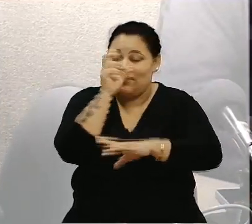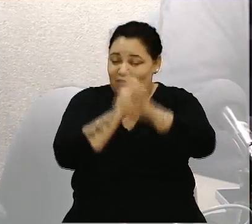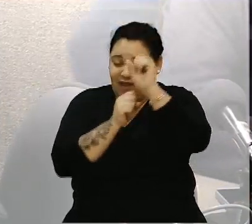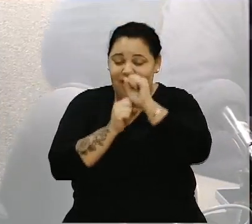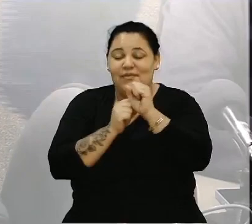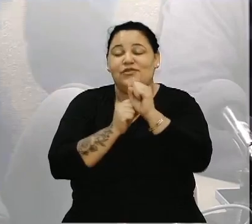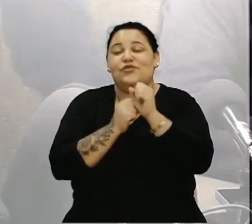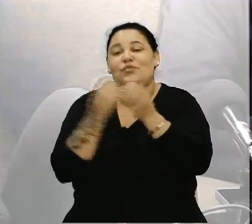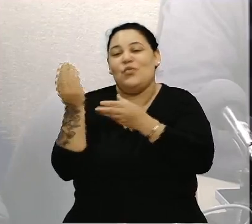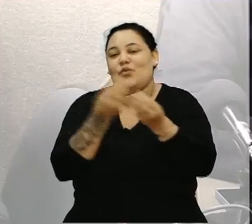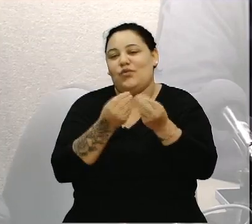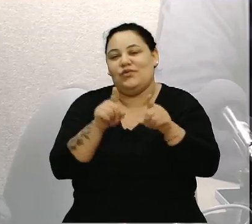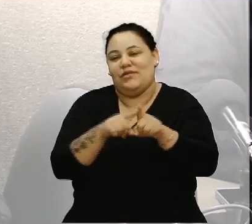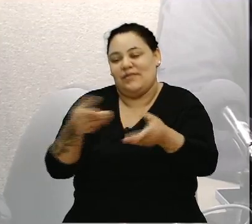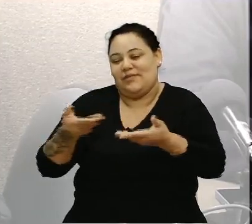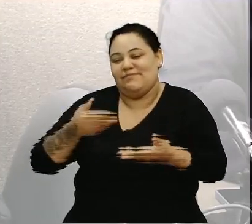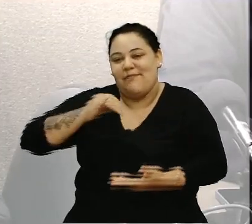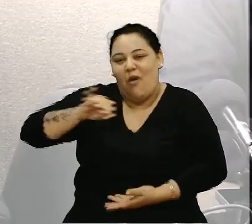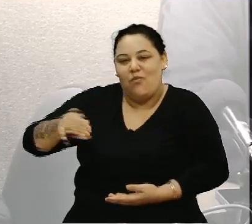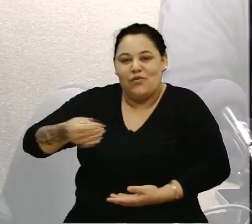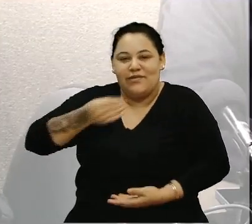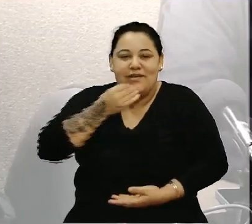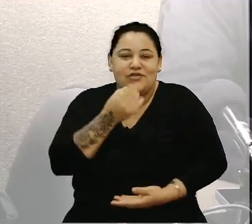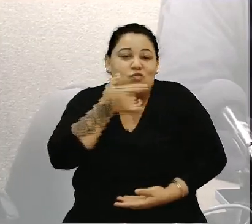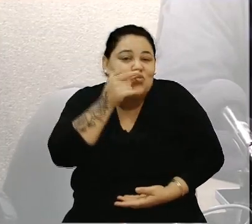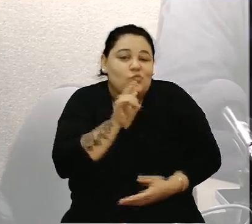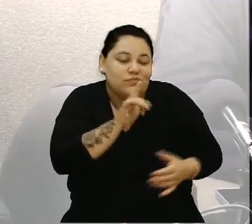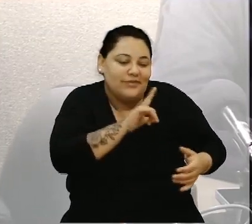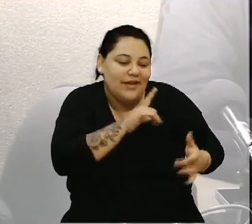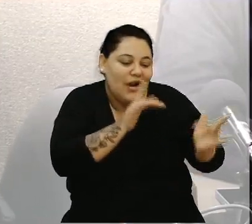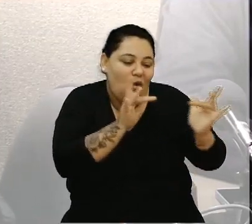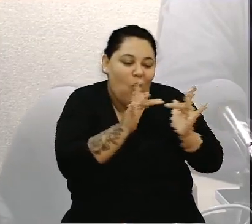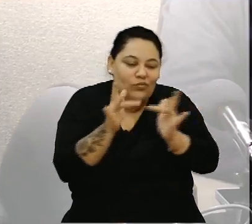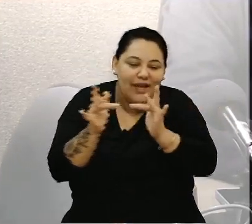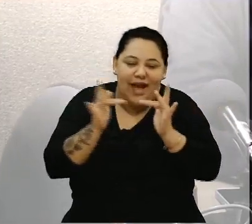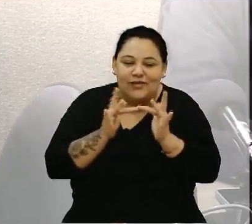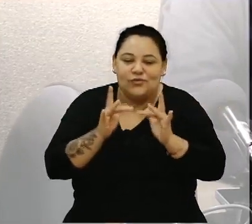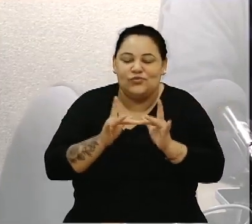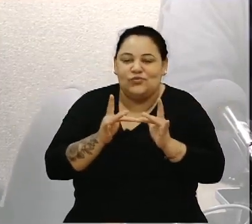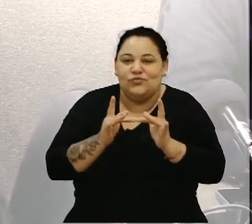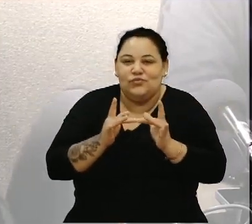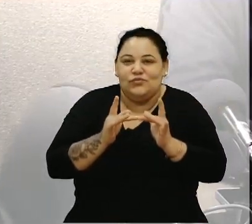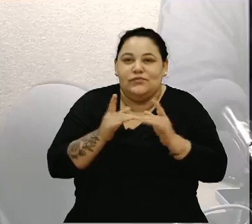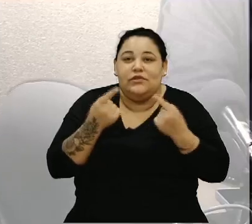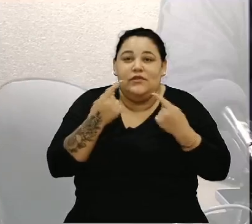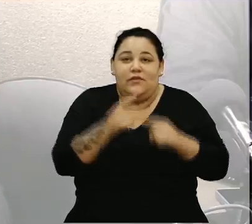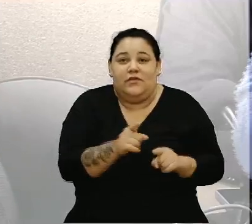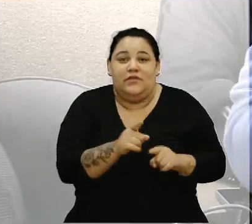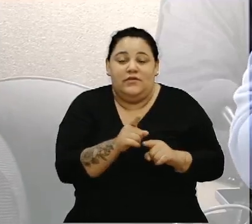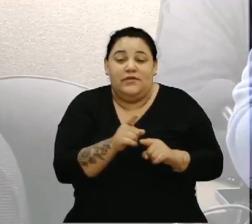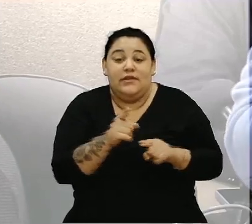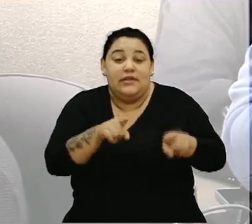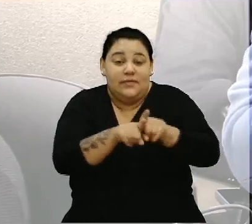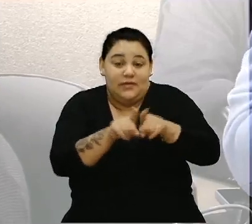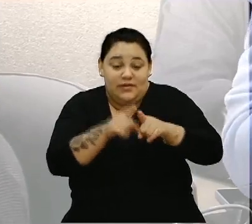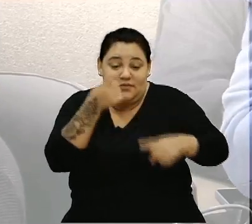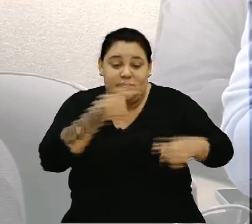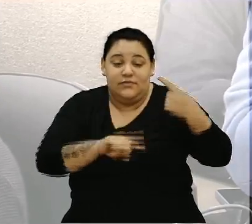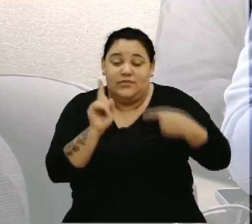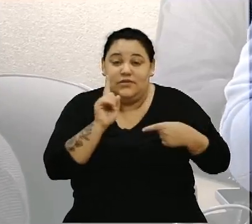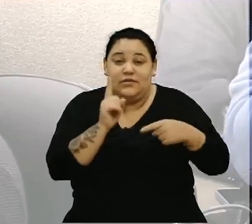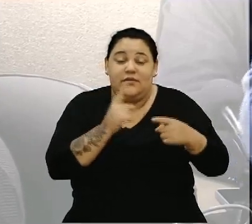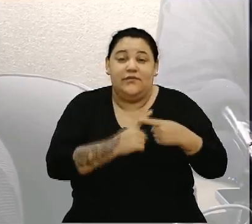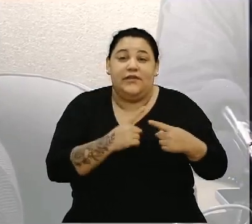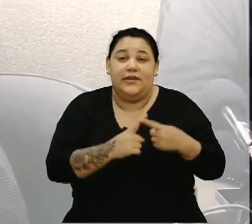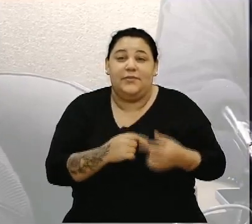que é essa oportunidade de conhecer os desafios, as dificuldades e também as superações, né? Porque muitas vezes,